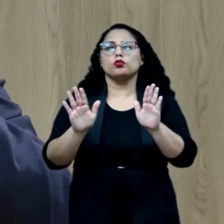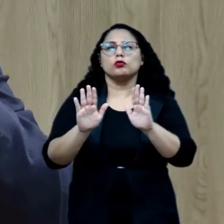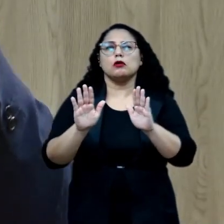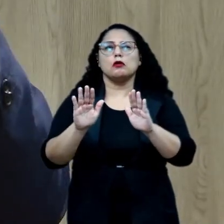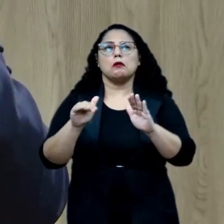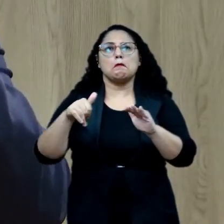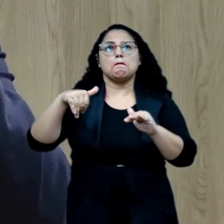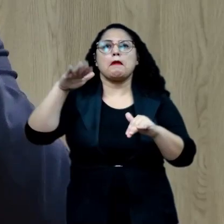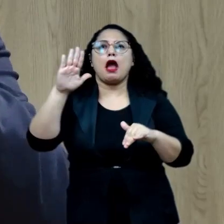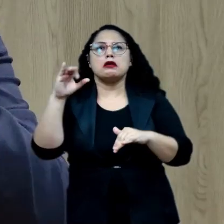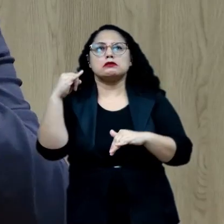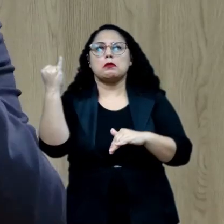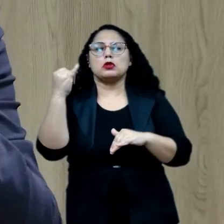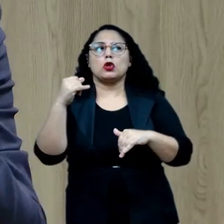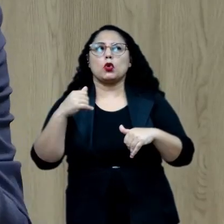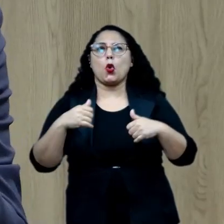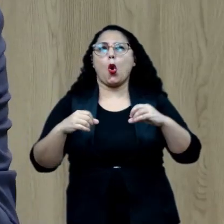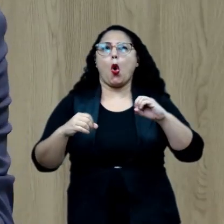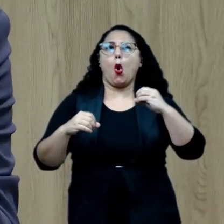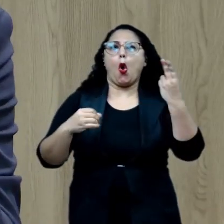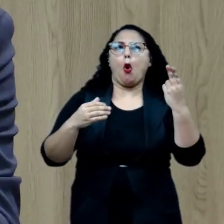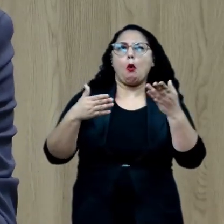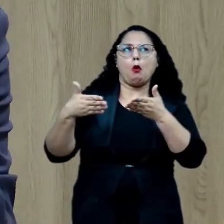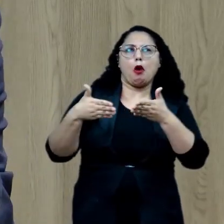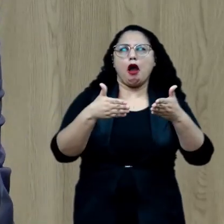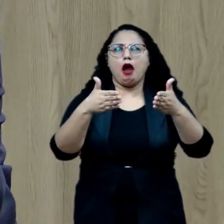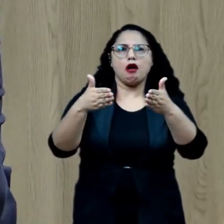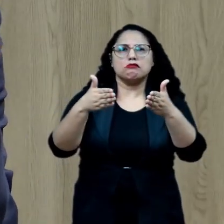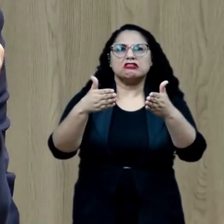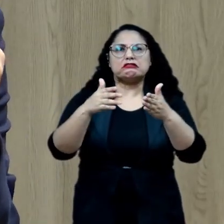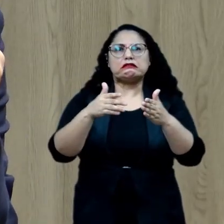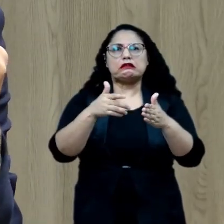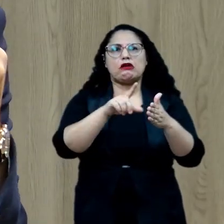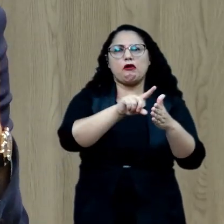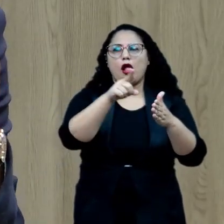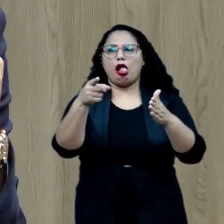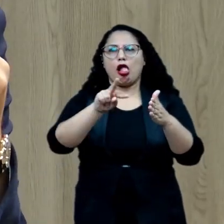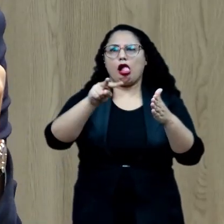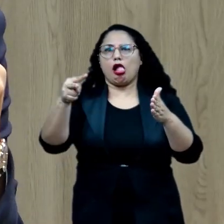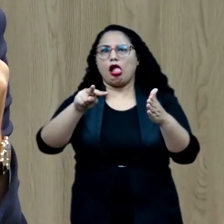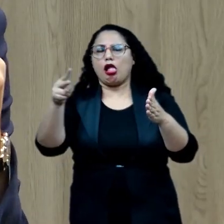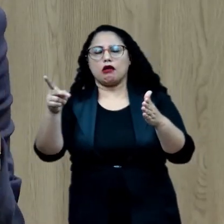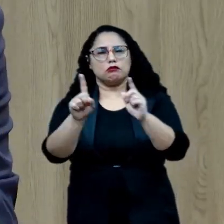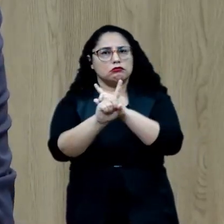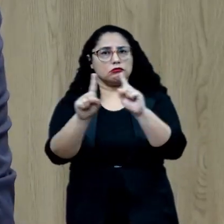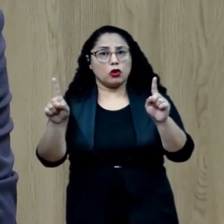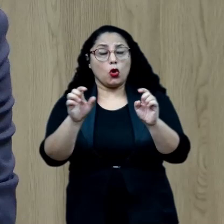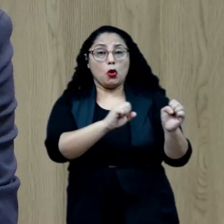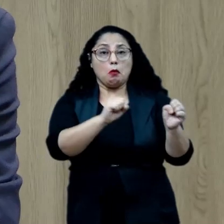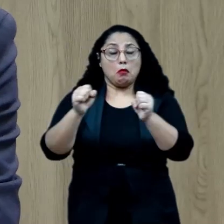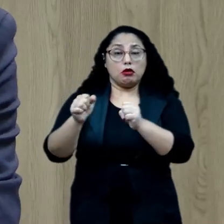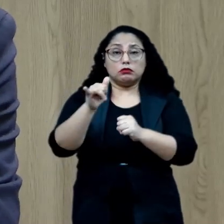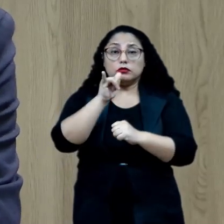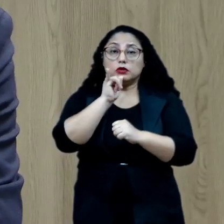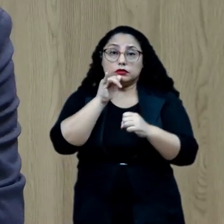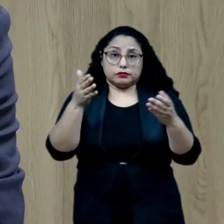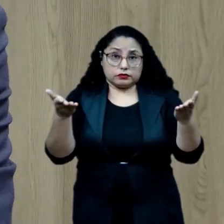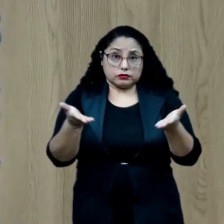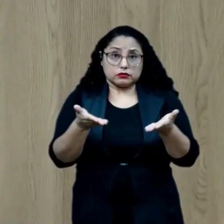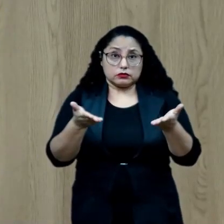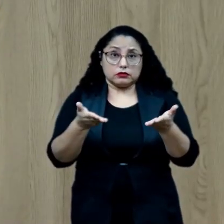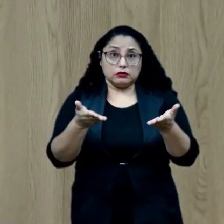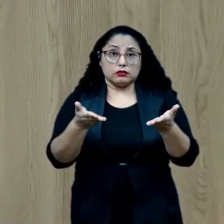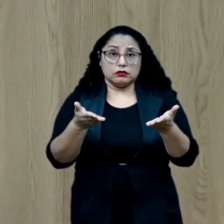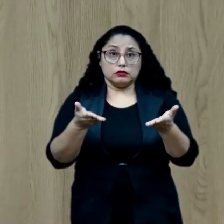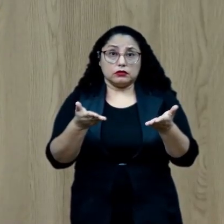mais importante ou talvez um trajeto que eu comece daqui, vou para aqui, vou para aqui, vou para aqui. Eu posso, por exemplo, hoje,